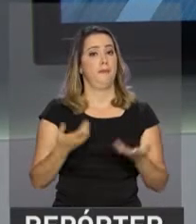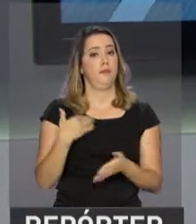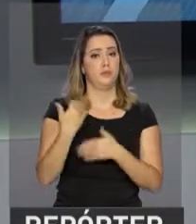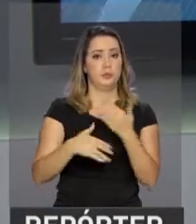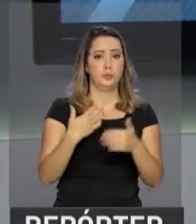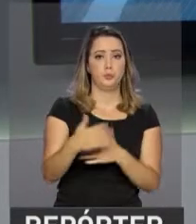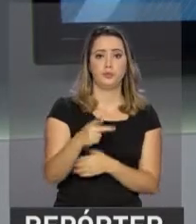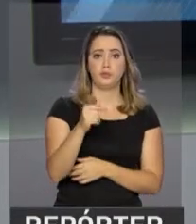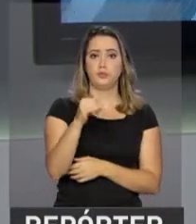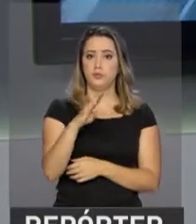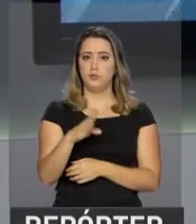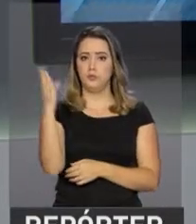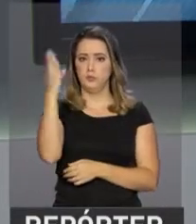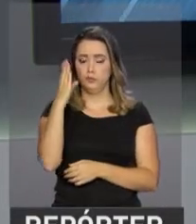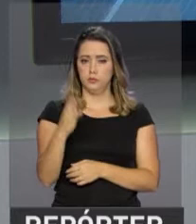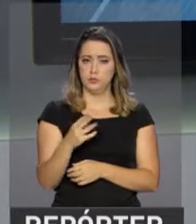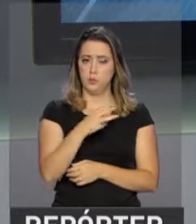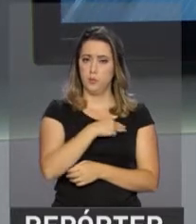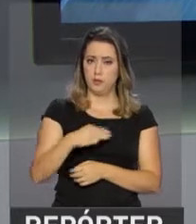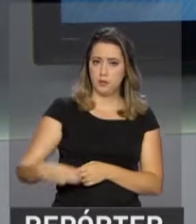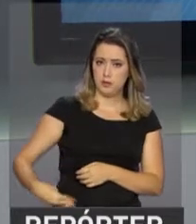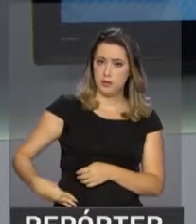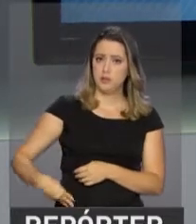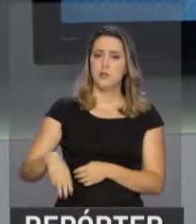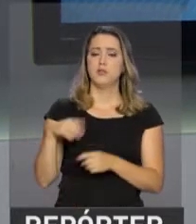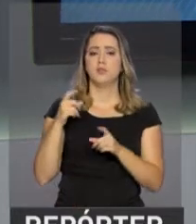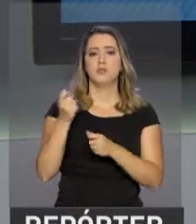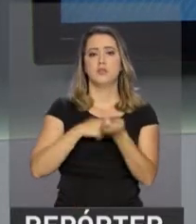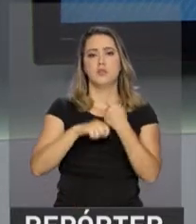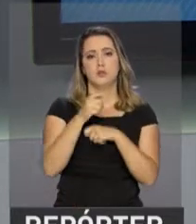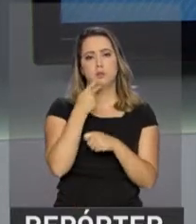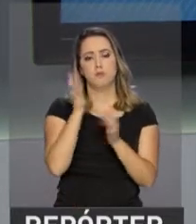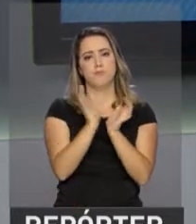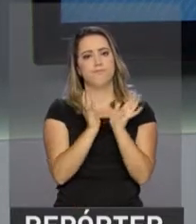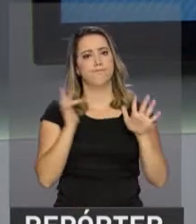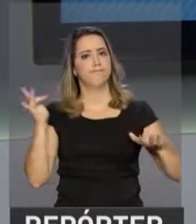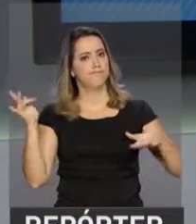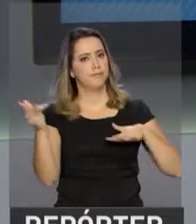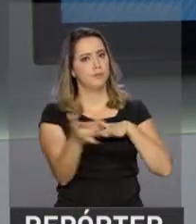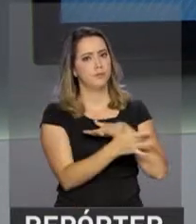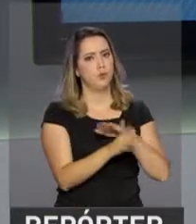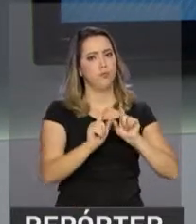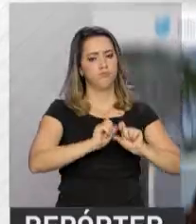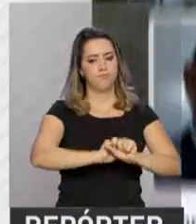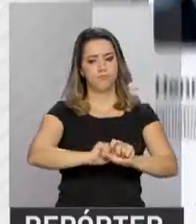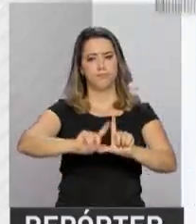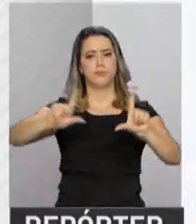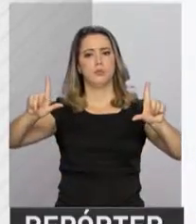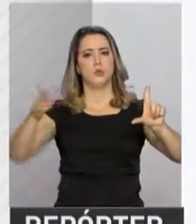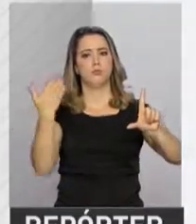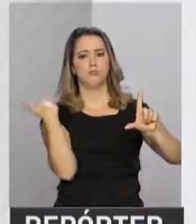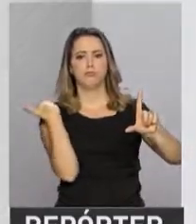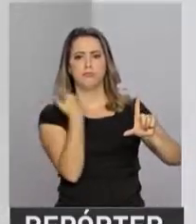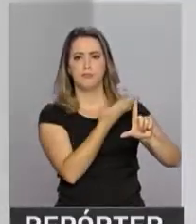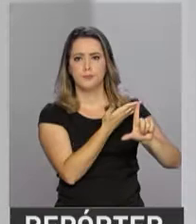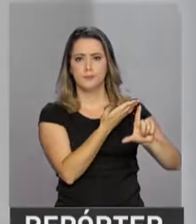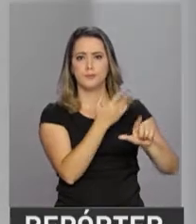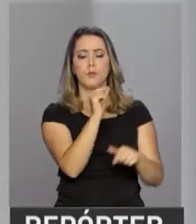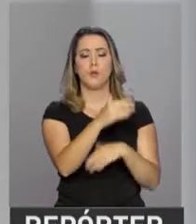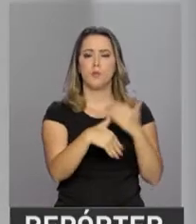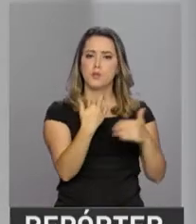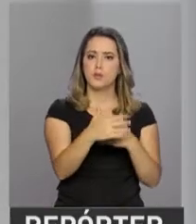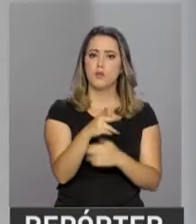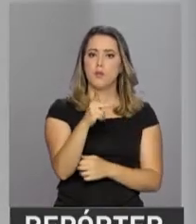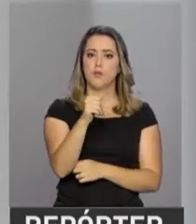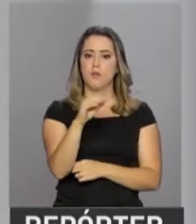aumento do pib o ministro da fazenda e henrique meirelles público nas redes sociais um quadro que mostra a evolução do produto interno bruto